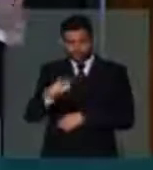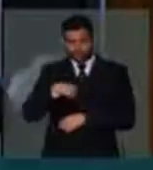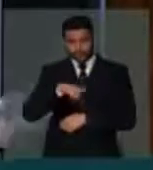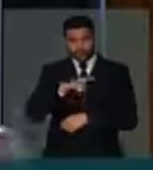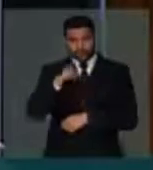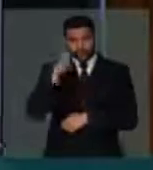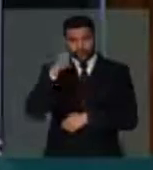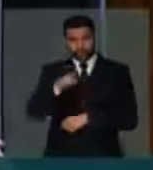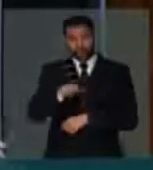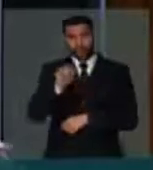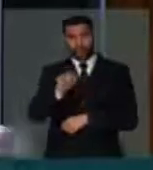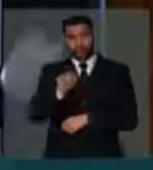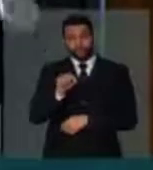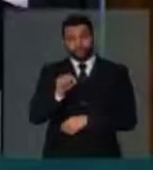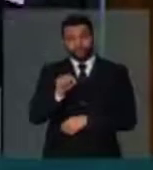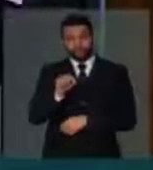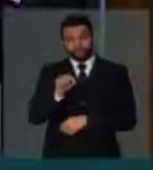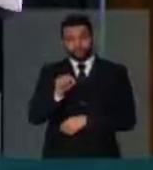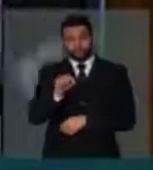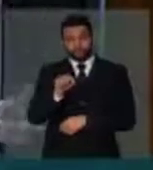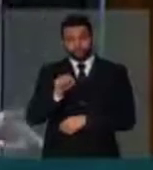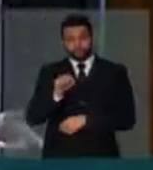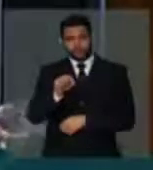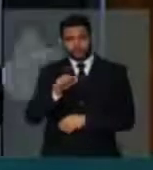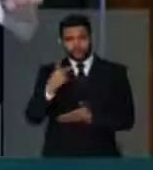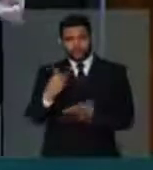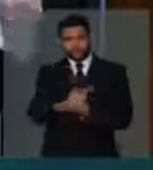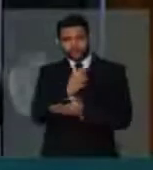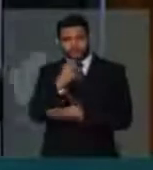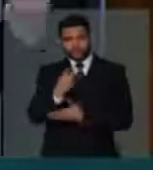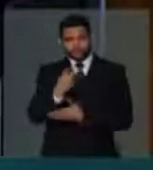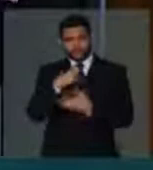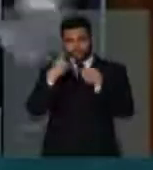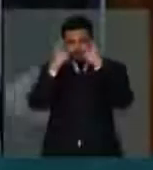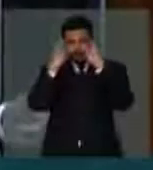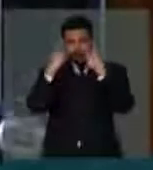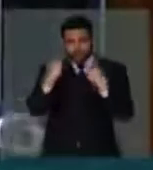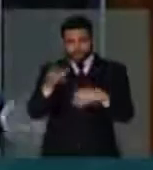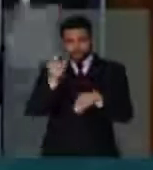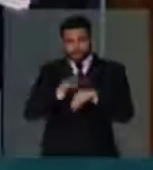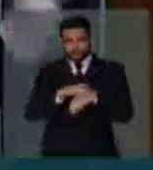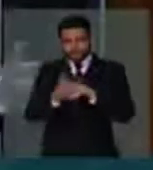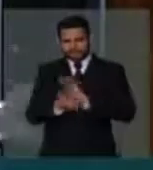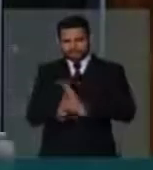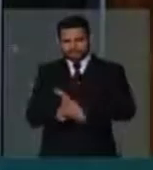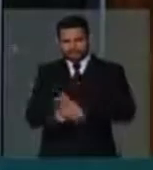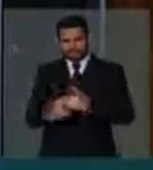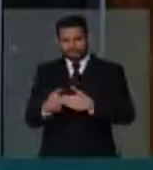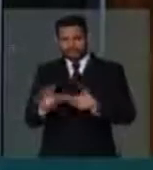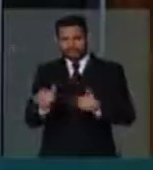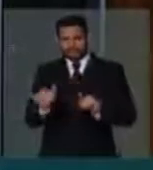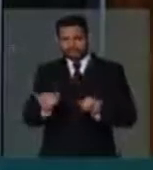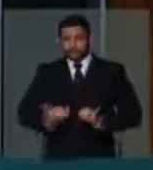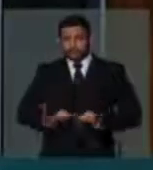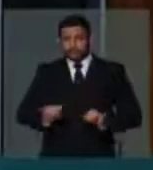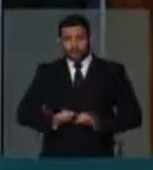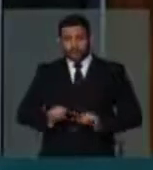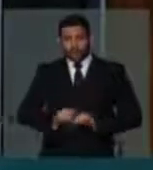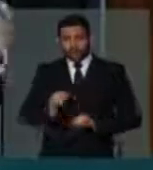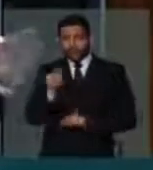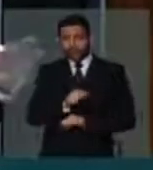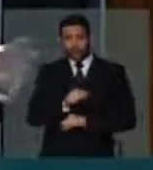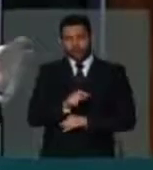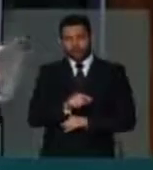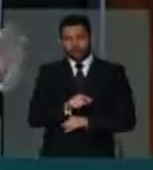temos assistido um cenário de violência mais cruel e mais brutal.